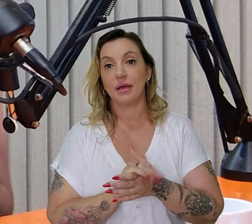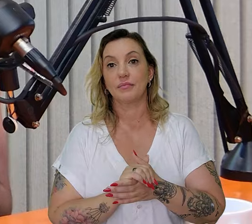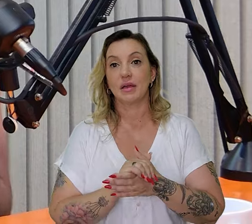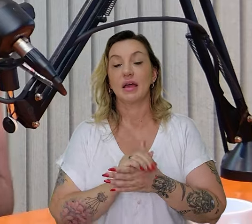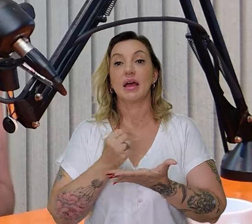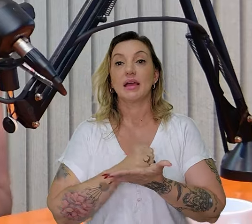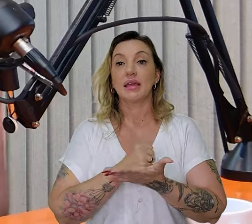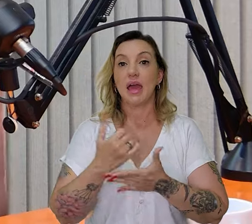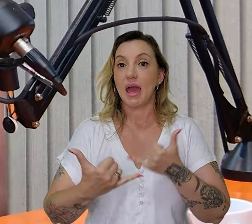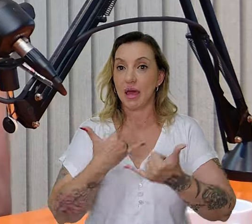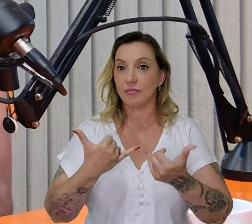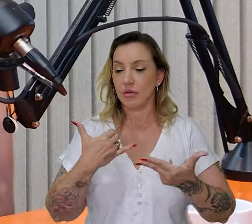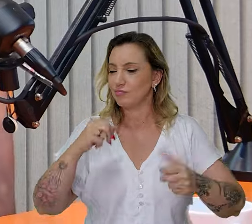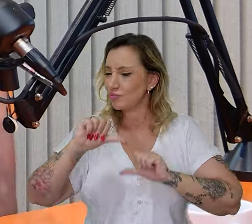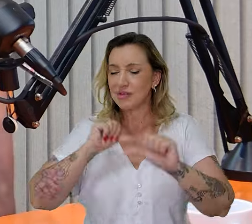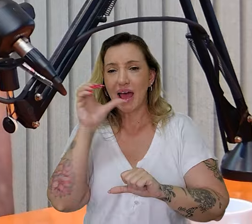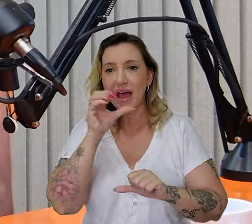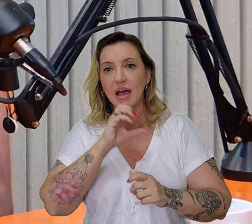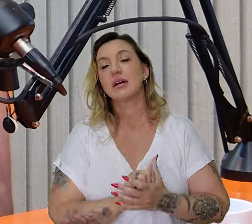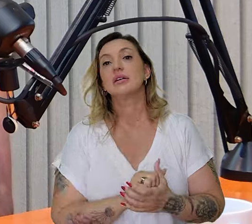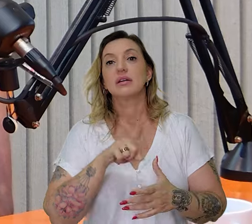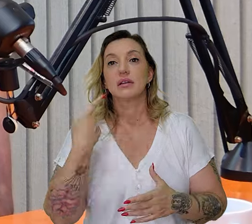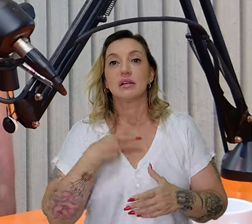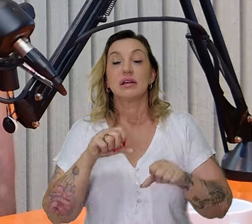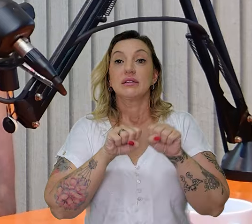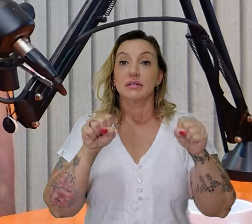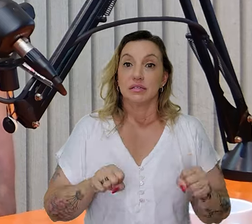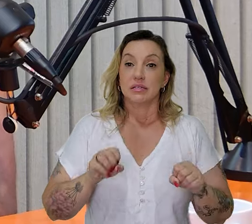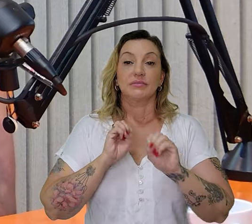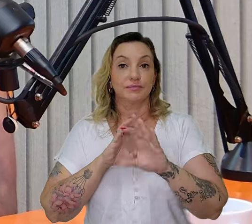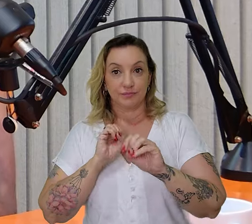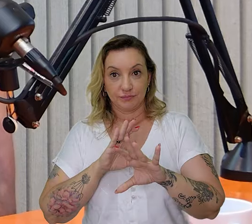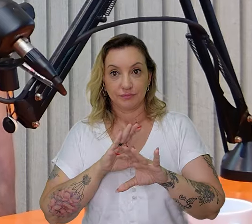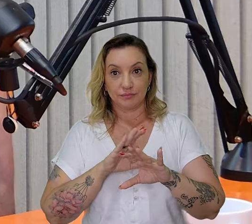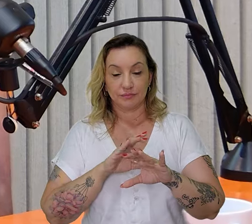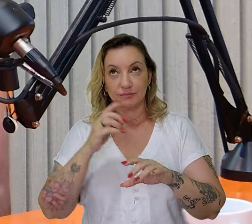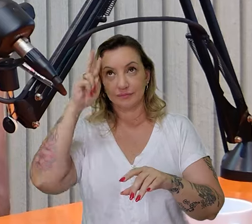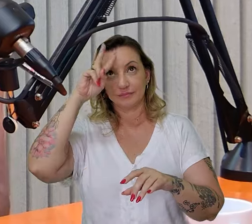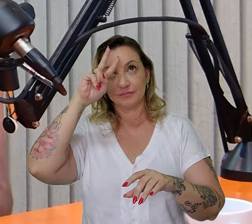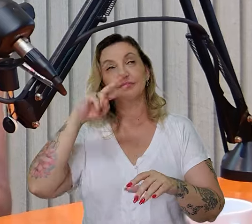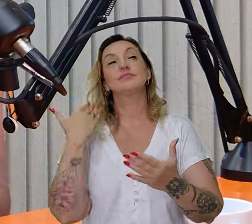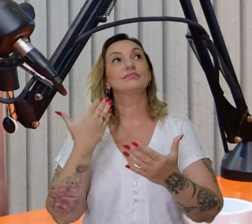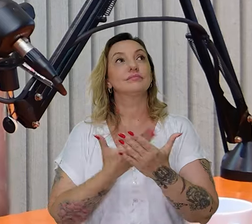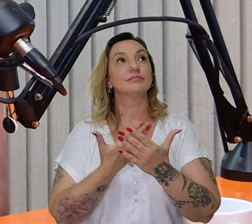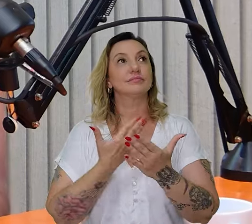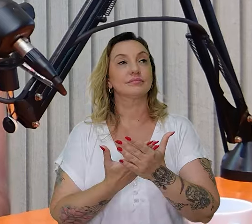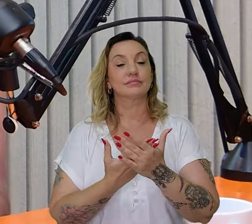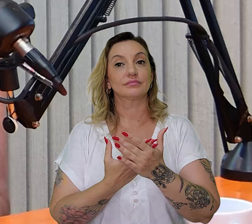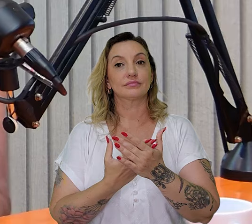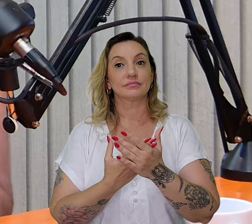rápido Então a gente tem um sistema de ensino que é eu me lembro quando eu estudei aqui fiz minha graduação era um